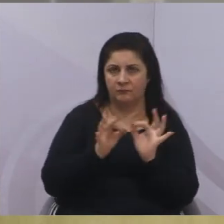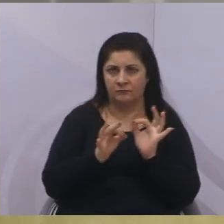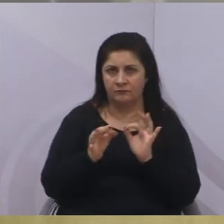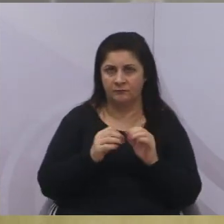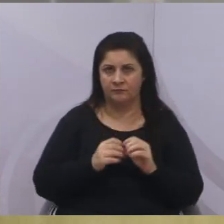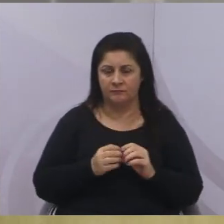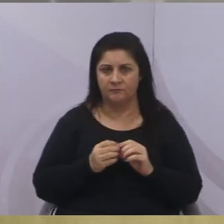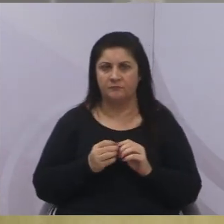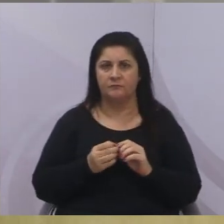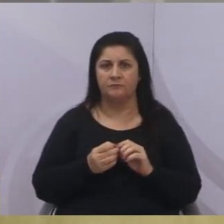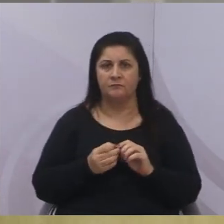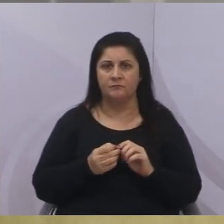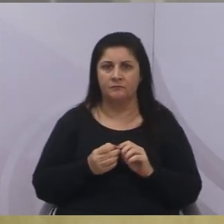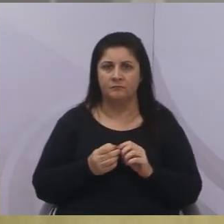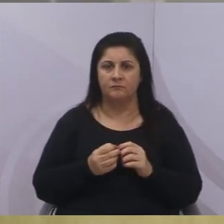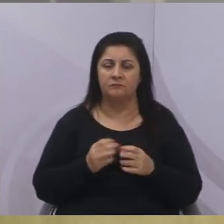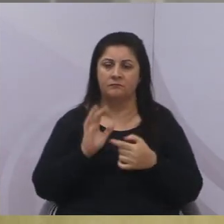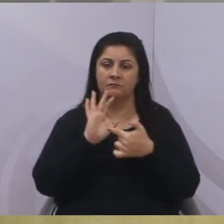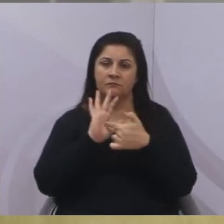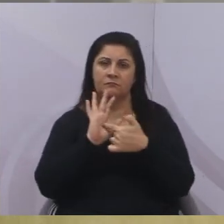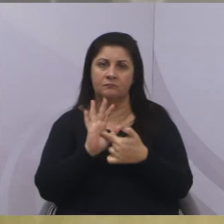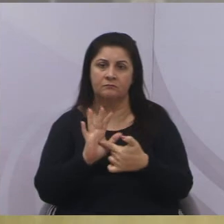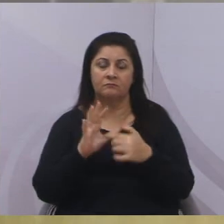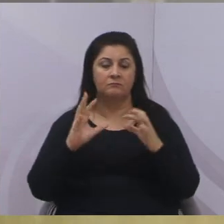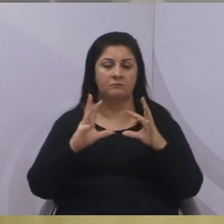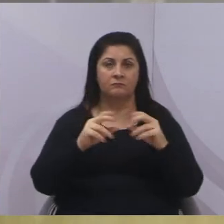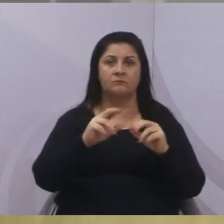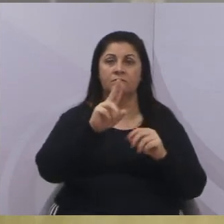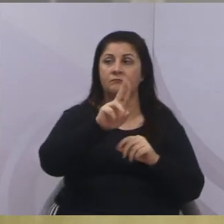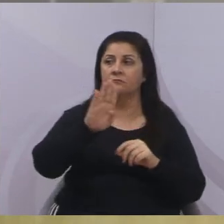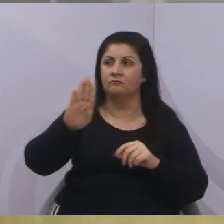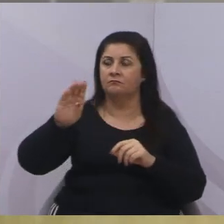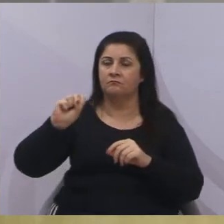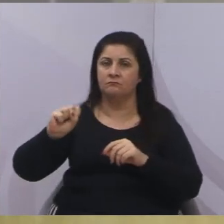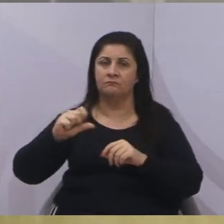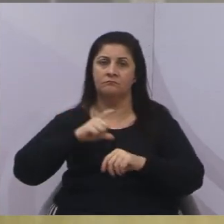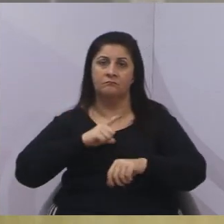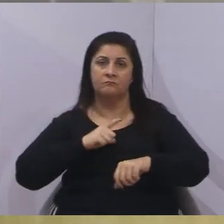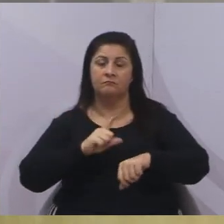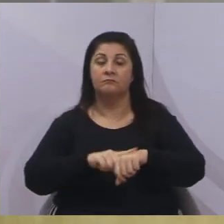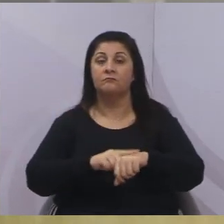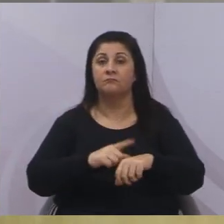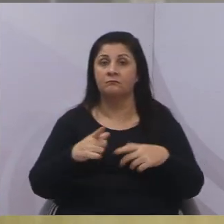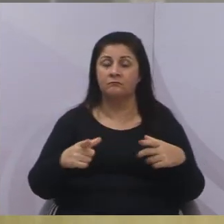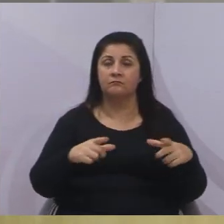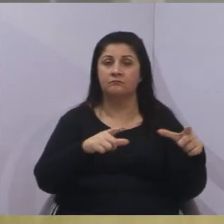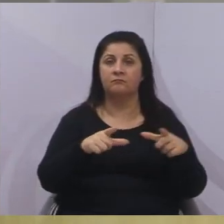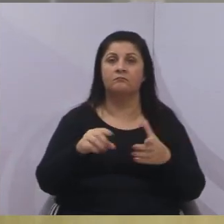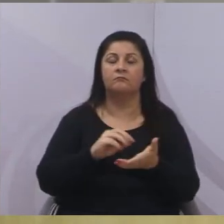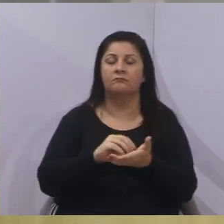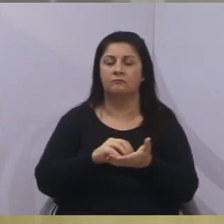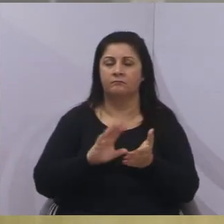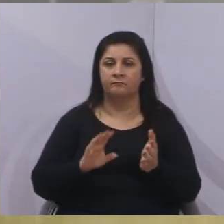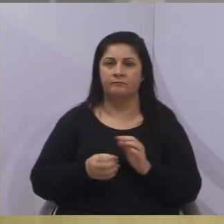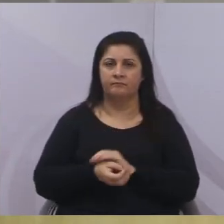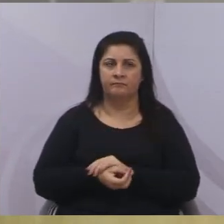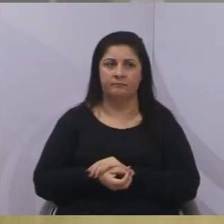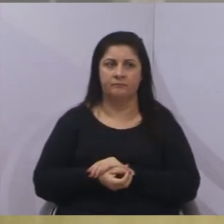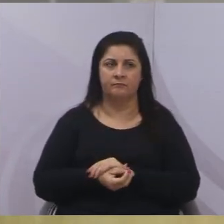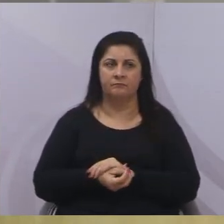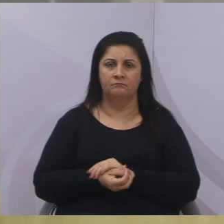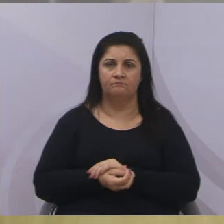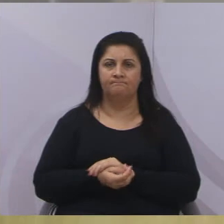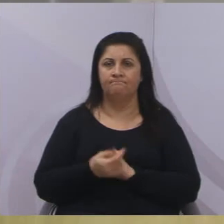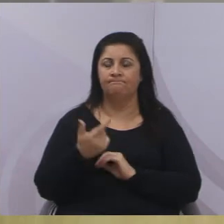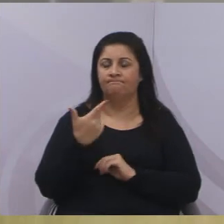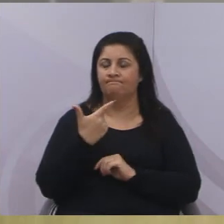os editais com esse pacote de todas as unidades que a gente tem lacuna e que precisa suprir. A gente